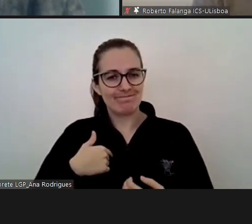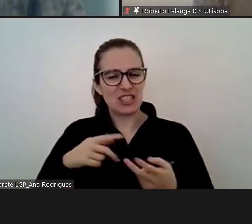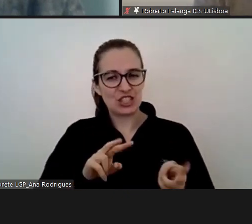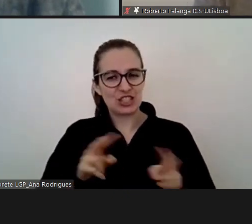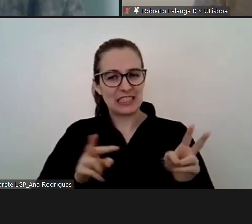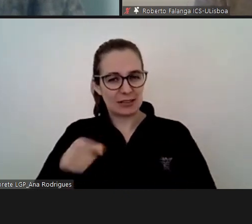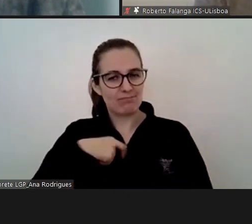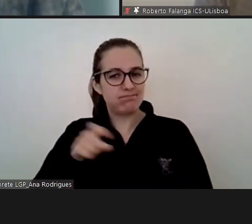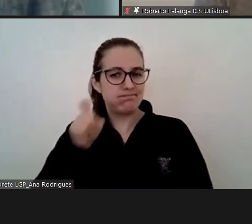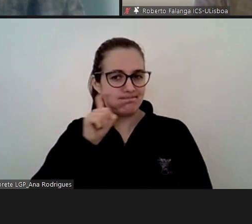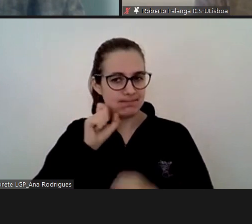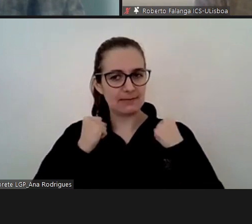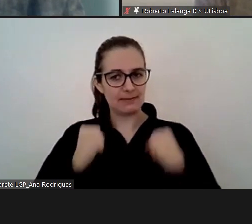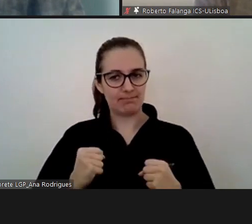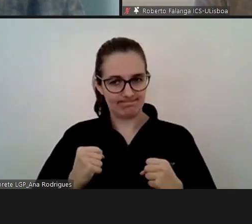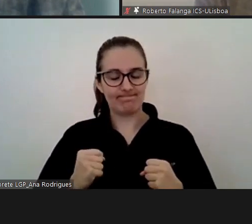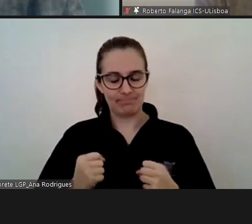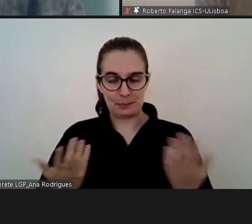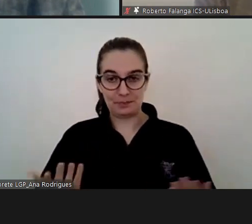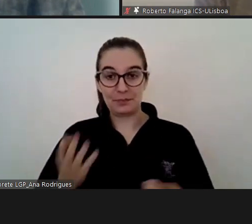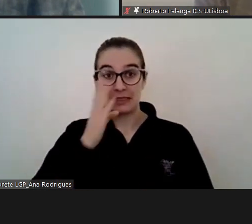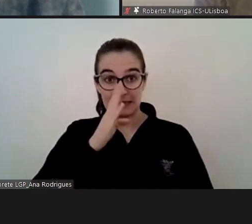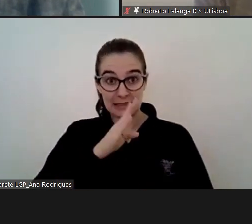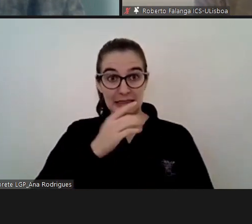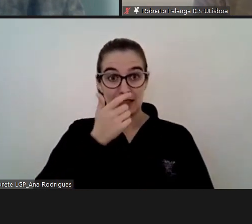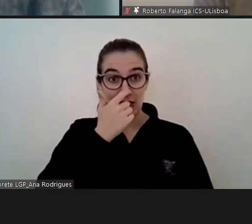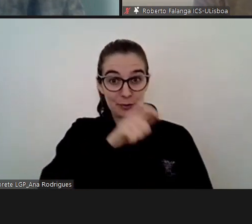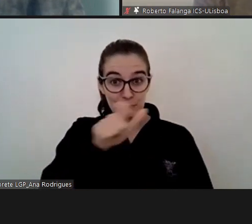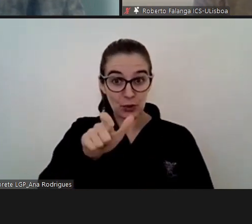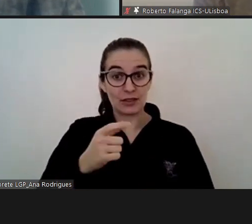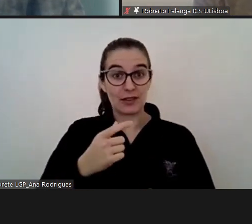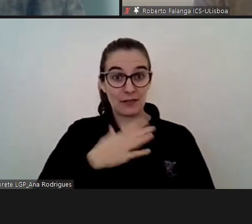estratégia, que é, se nós queremos fazer os cidadãos participar,